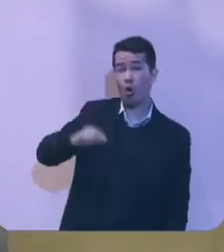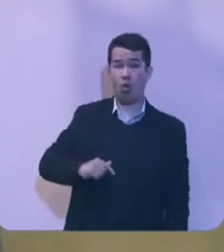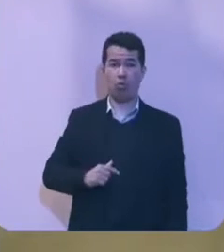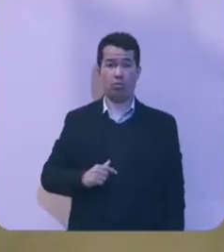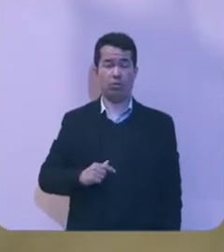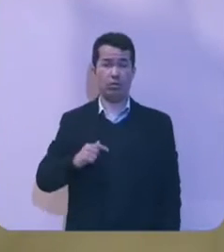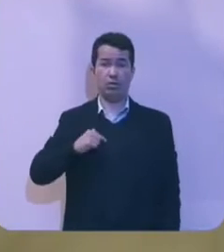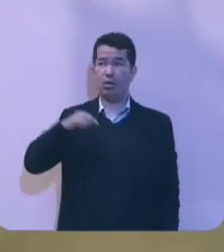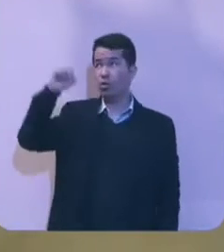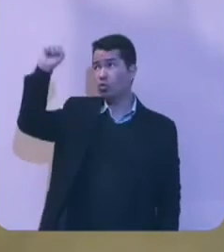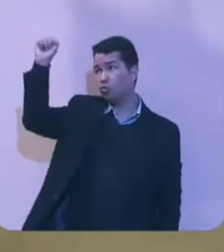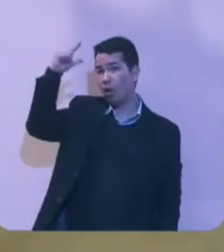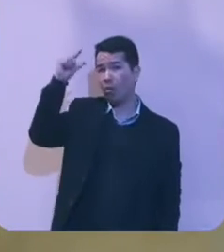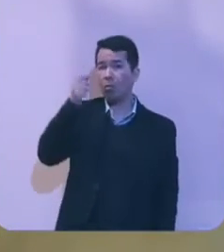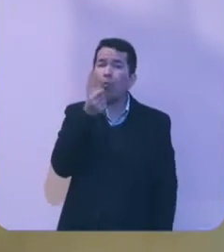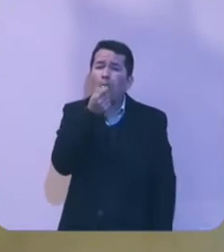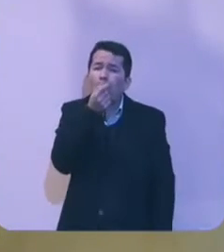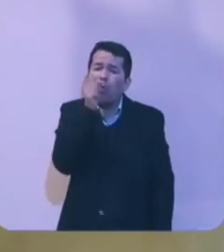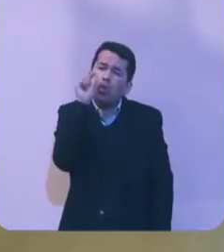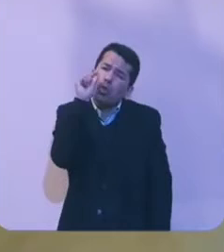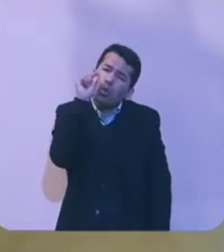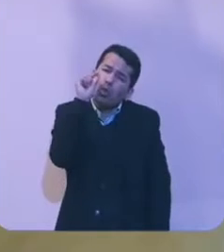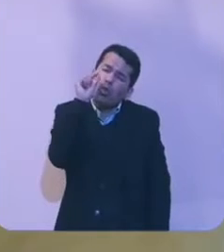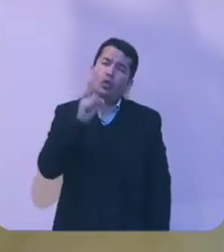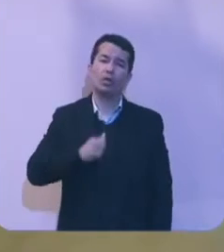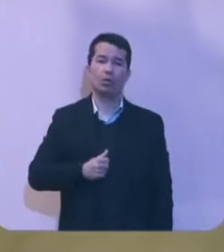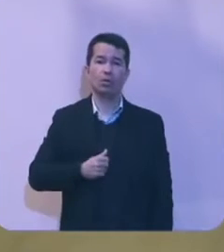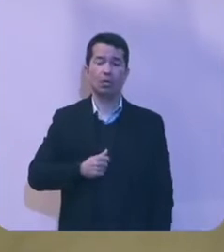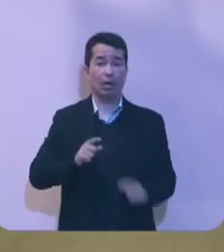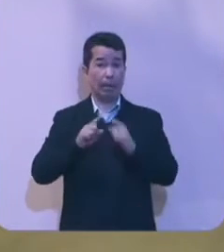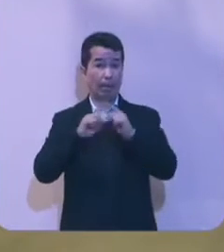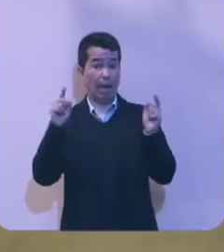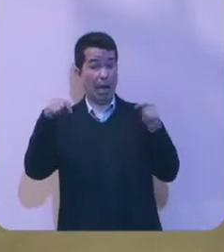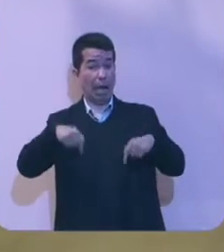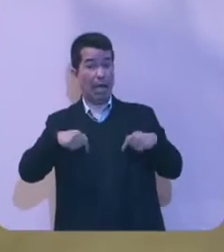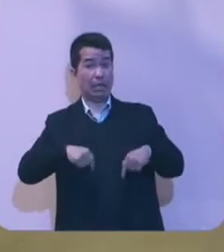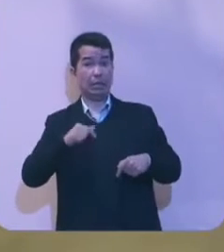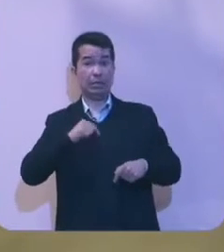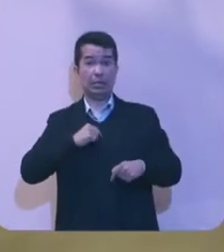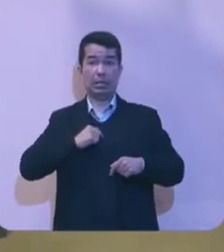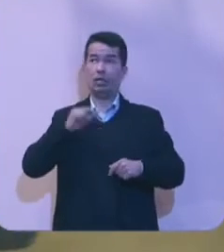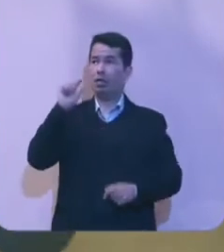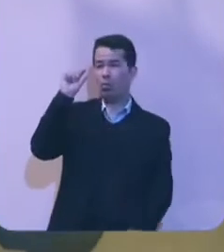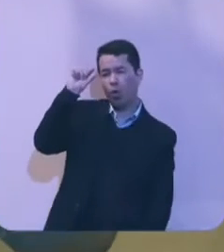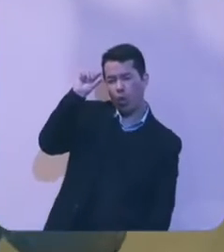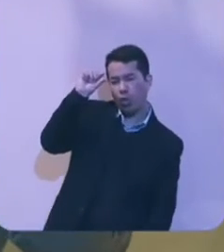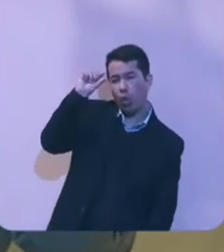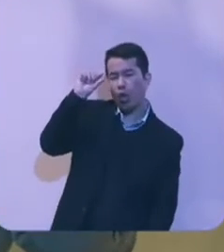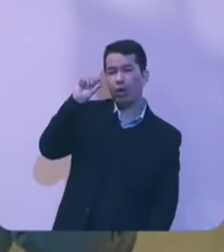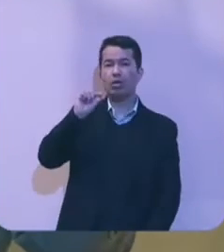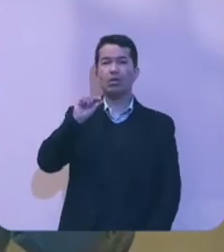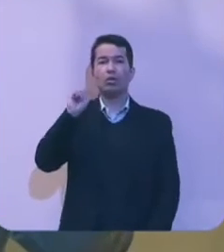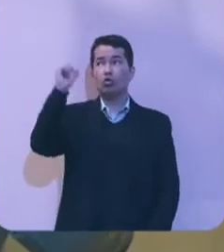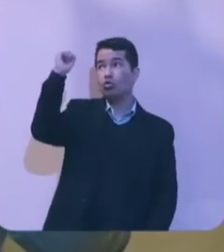quinta grandeza só, tá? E a nossa galáxia chama-se Via Láctea, que é